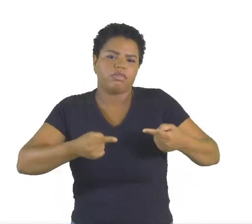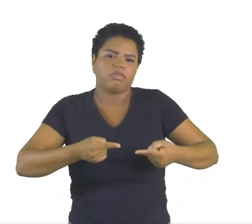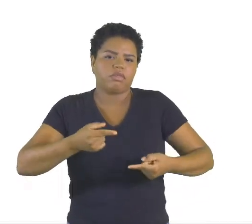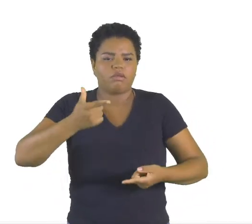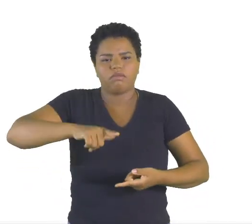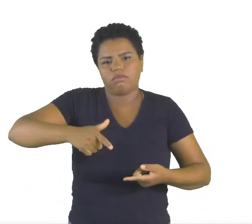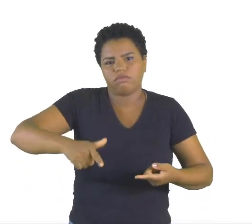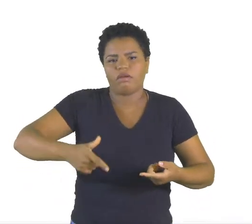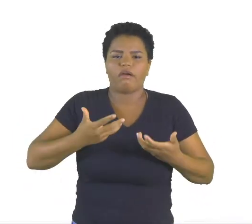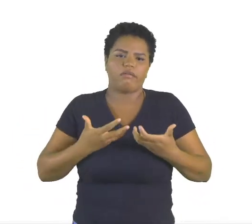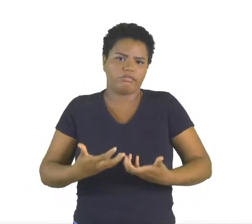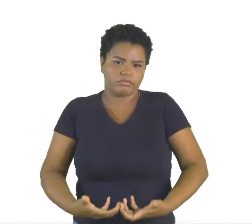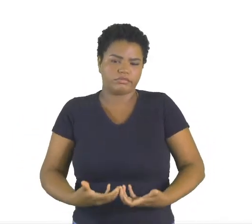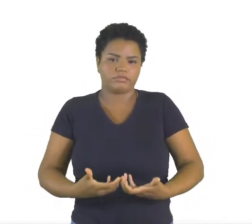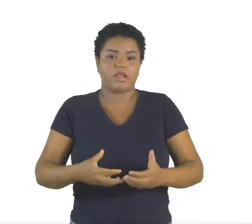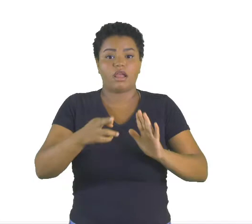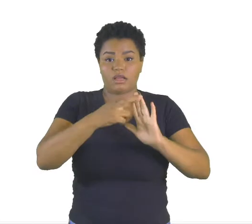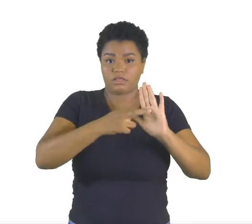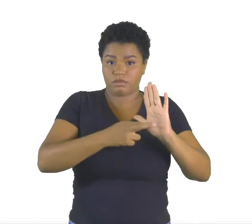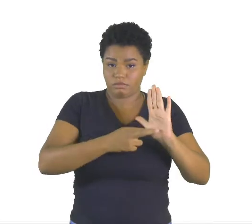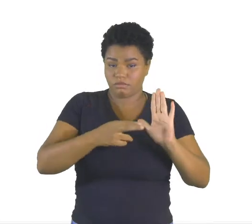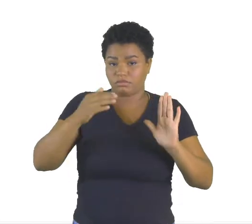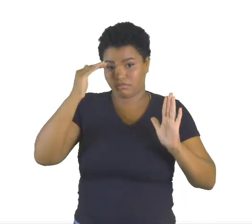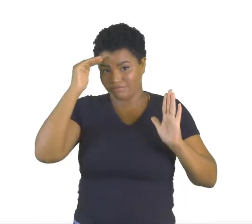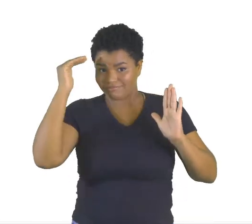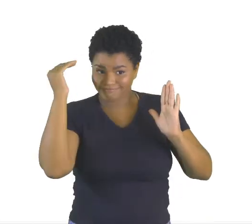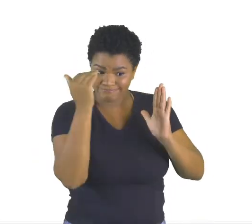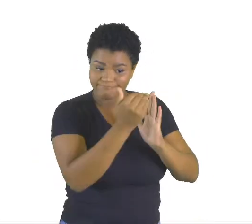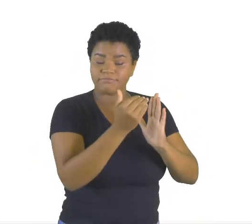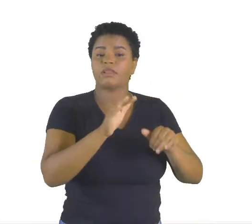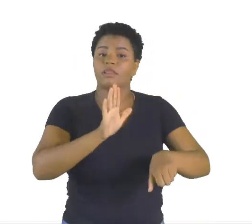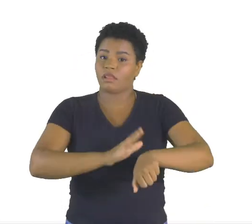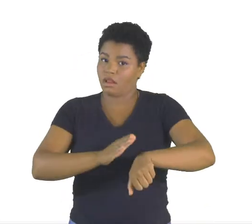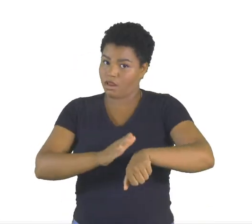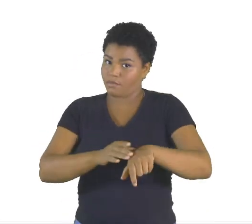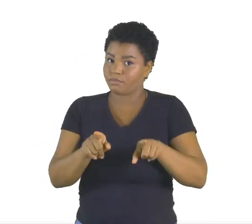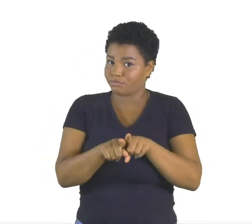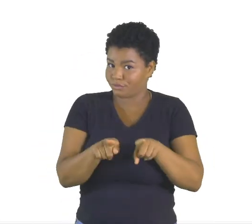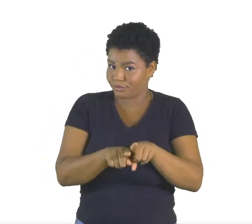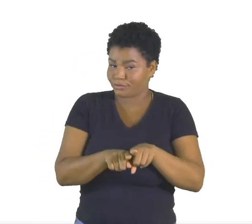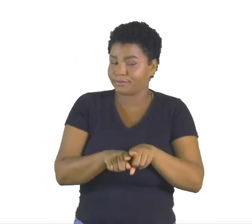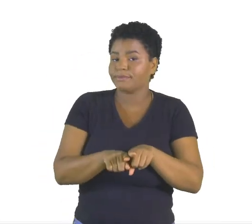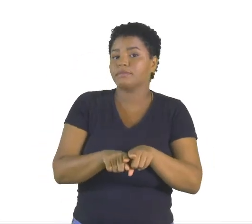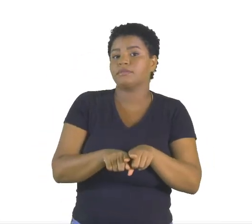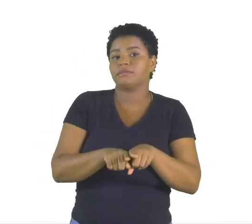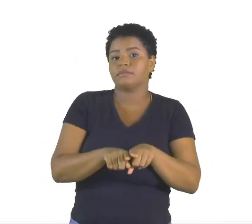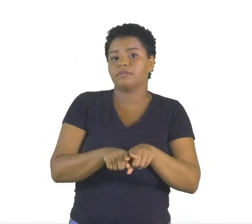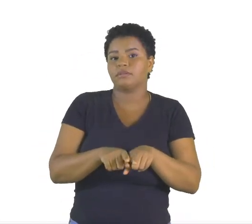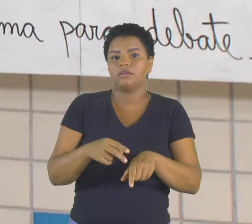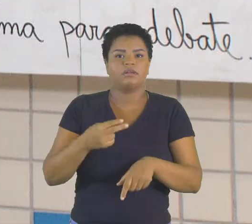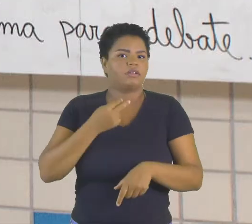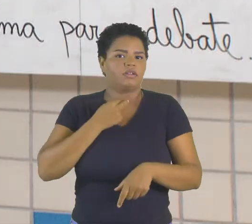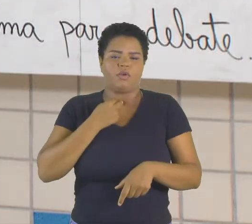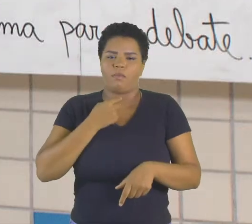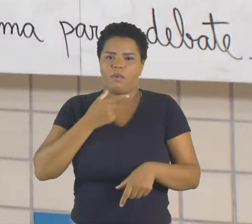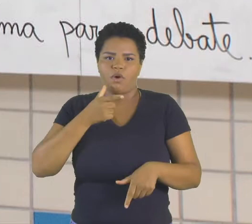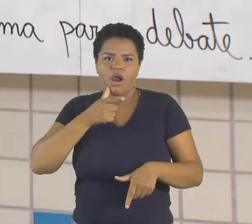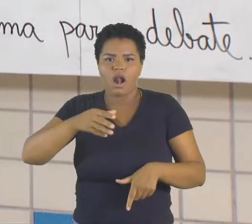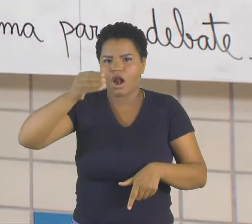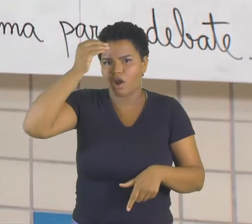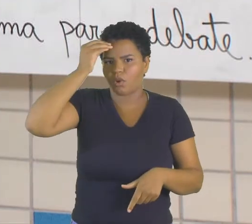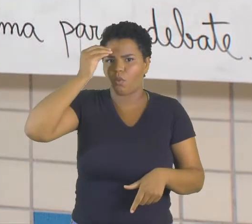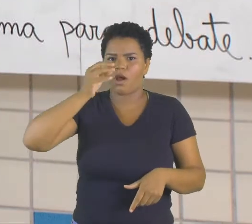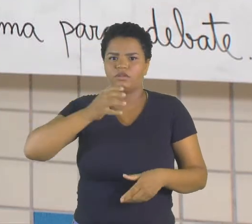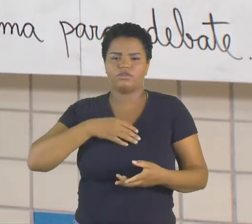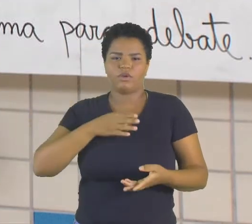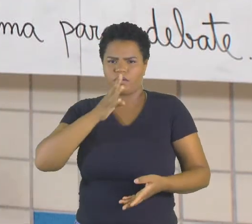regras estabelecidas, que o caso é o tempo lá, e não pode utilizar uma linguagem agressiva, porque é o que eu